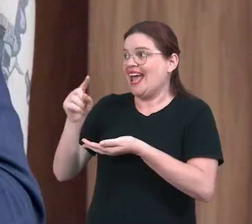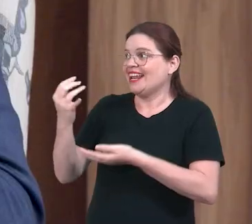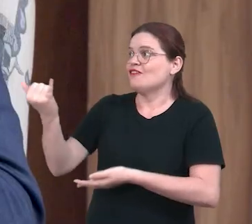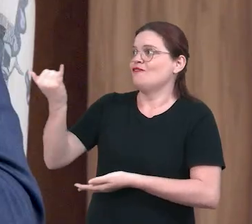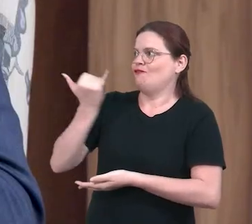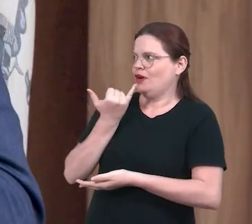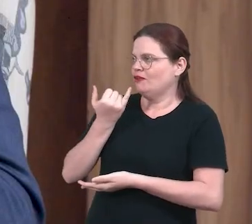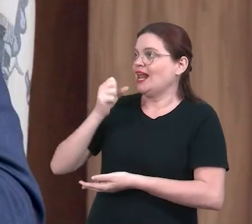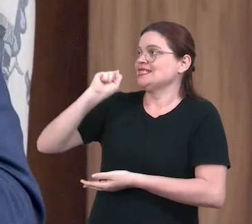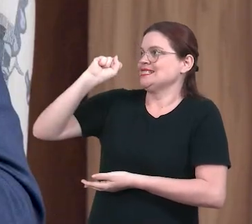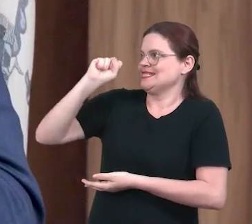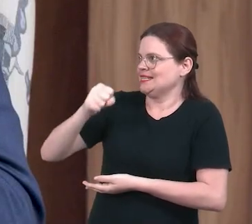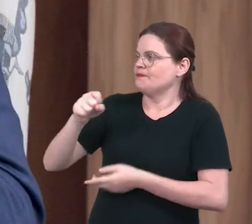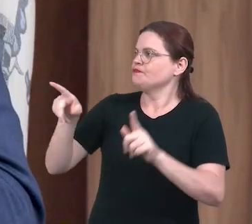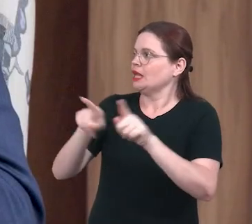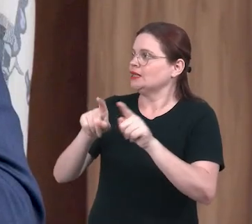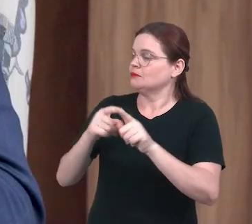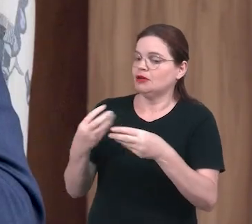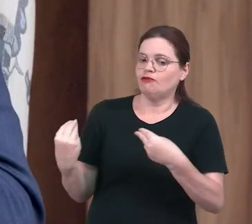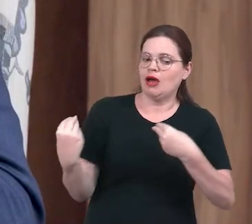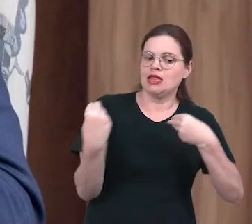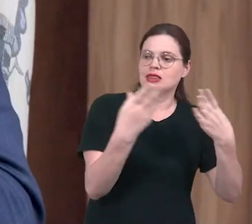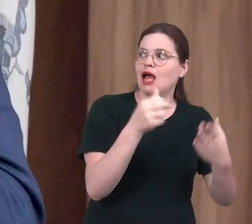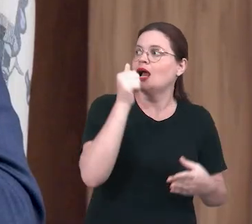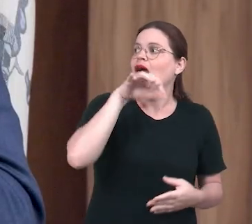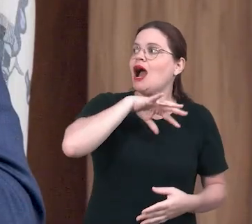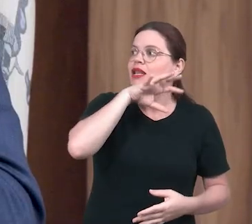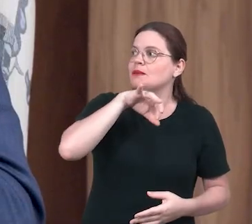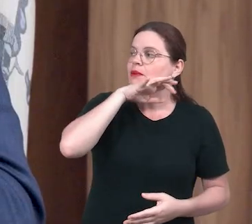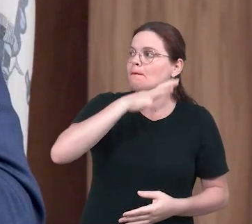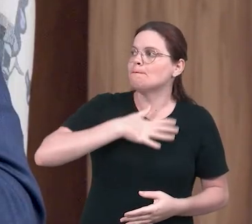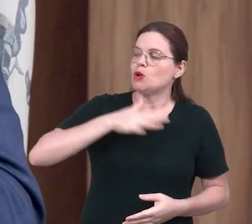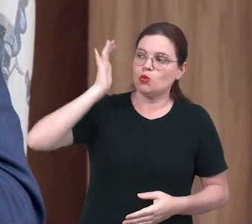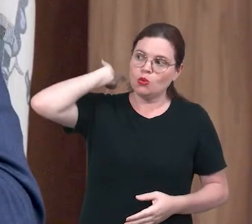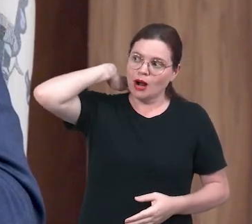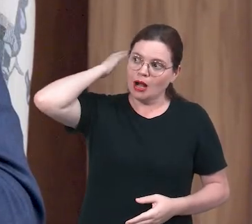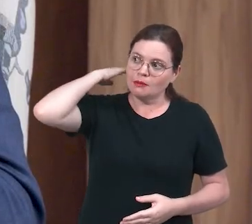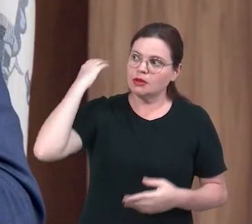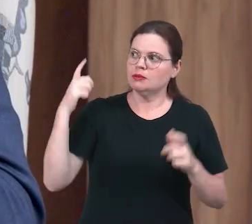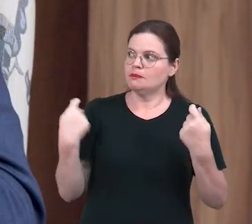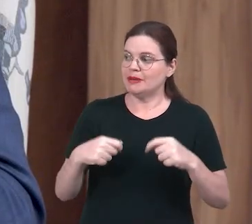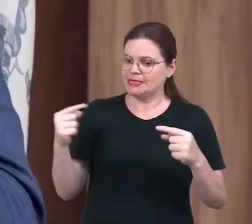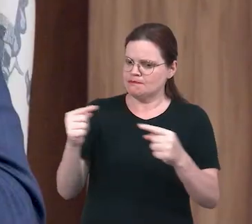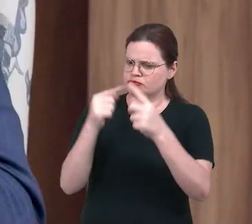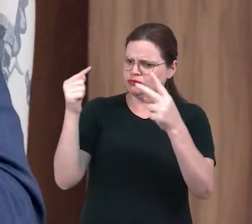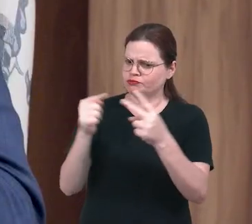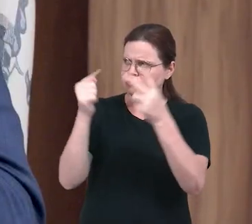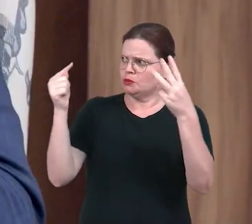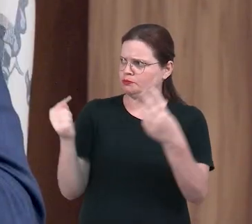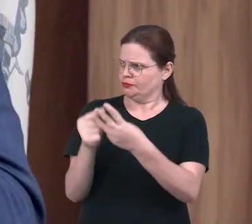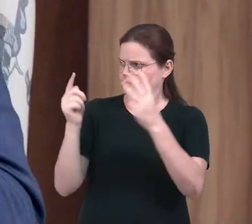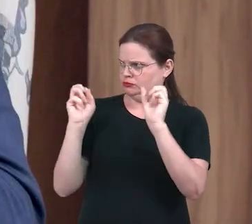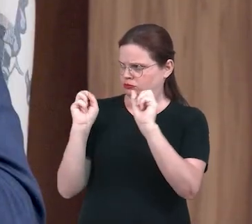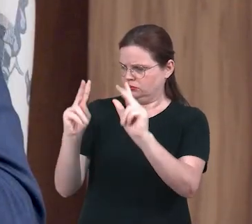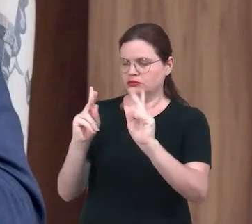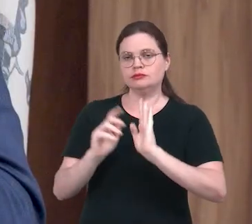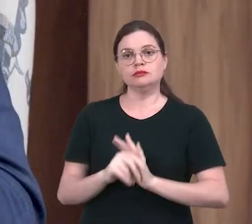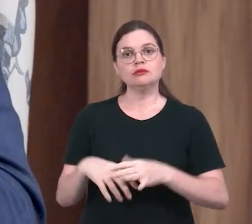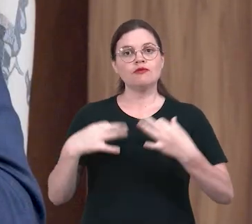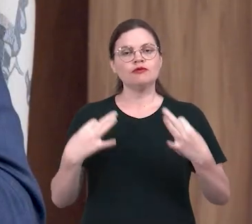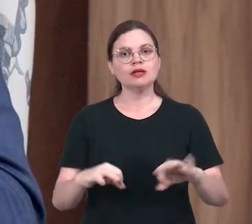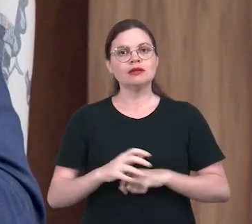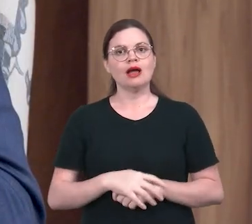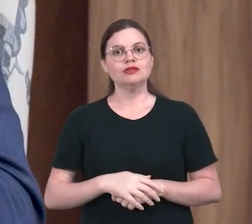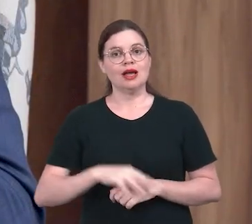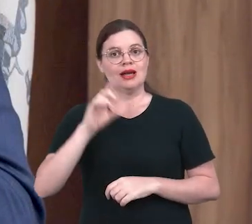ele viu a moça, diz a palavra de Deus que ele ficou impressionado com o que ele viu. Isso é uma verdade. Deus não decepciona o